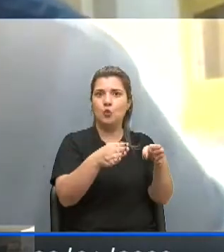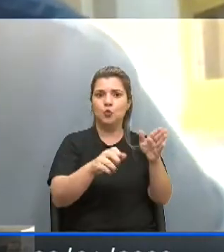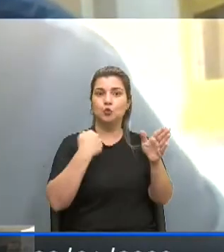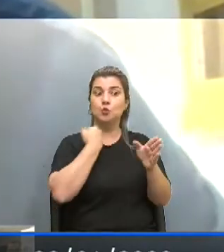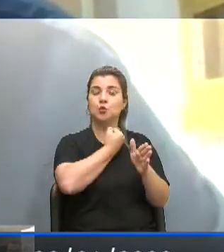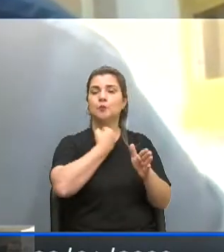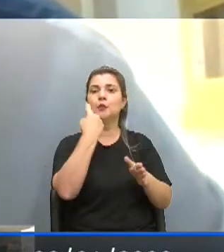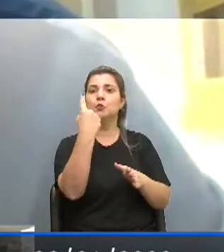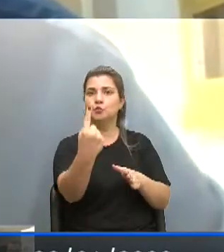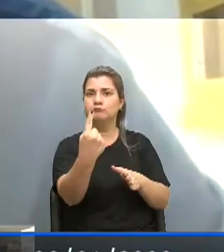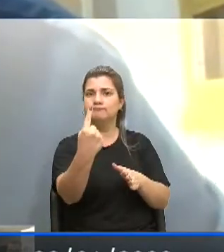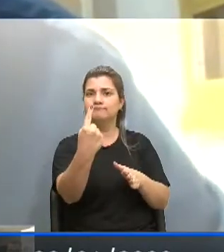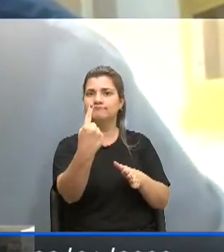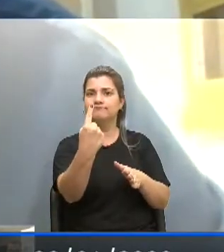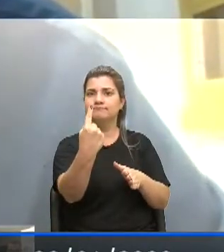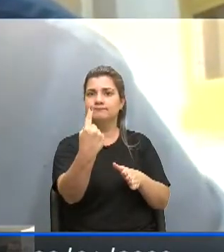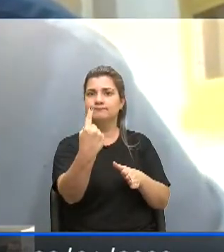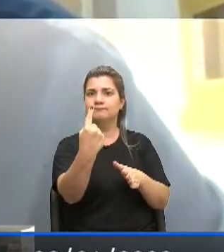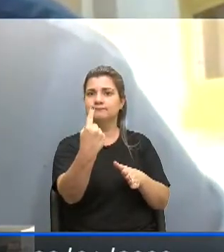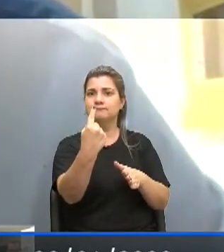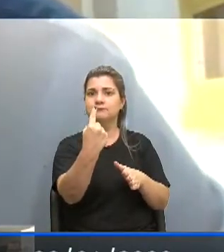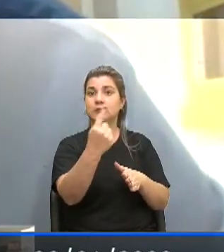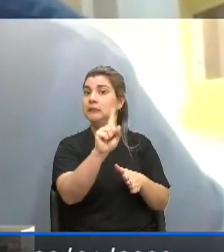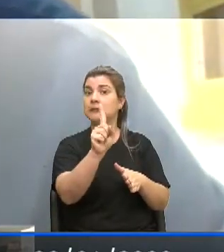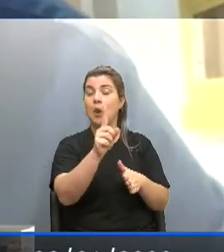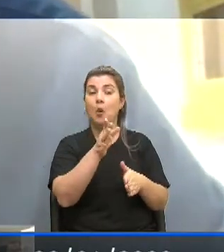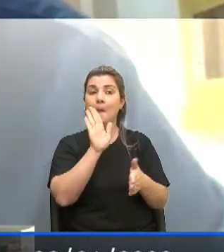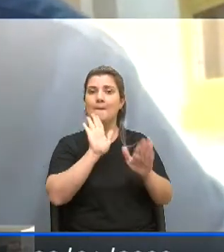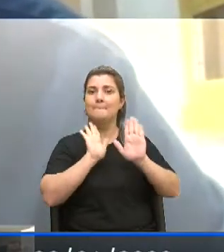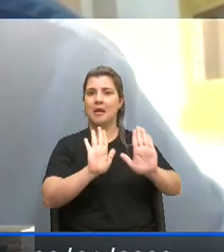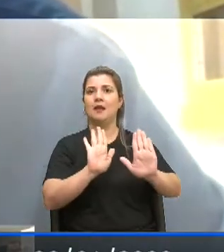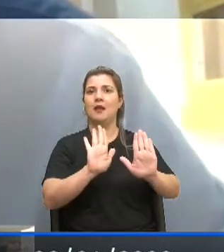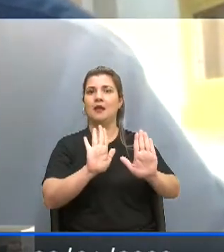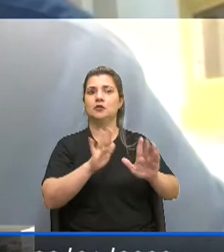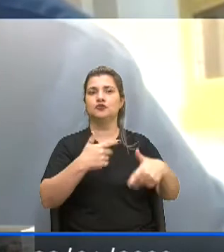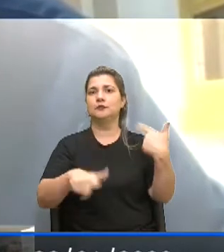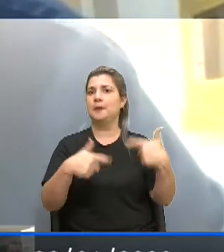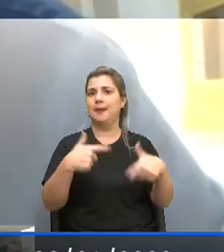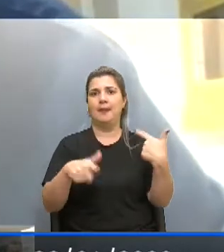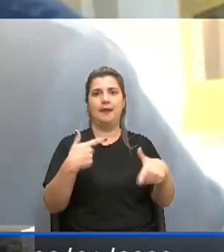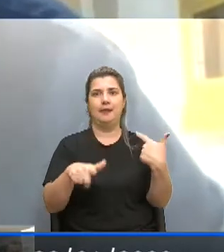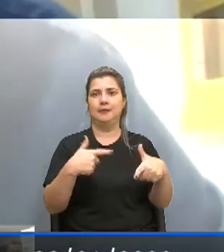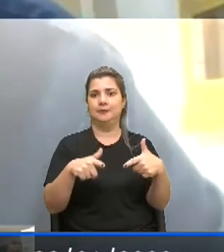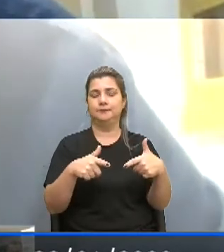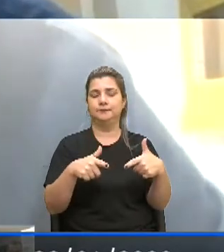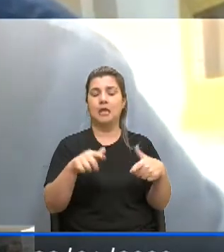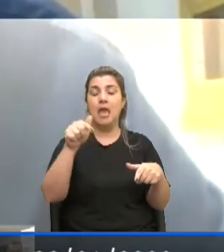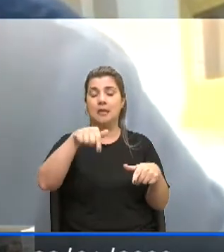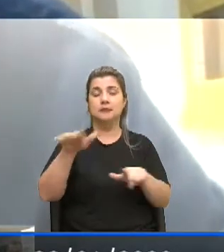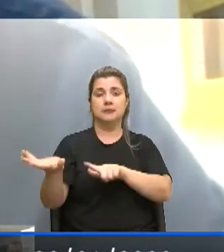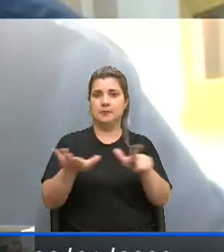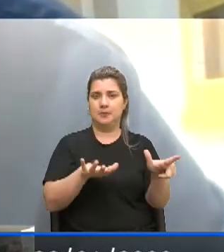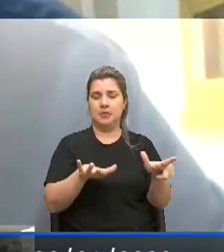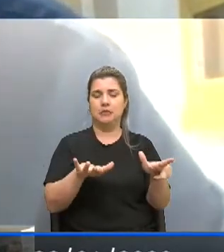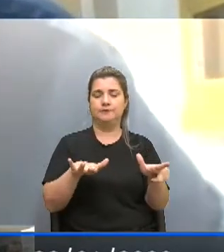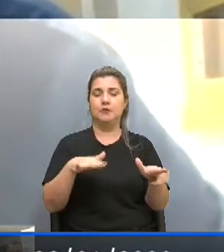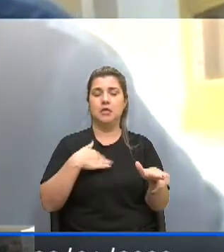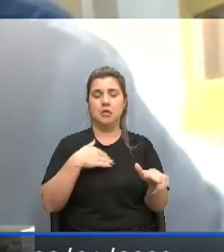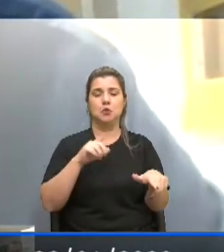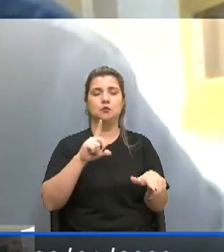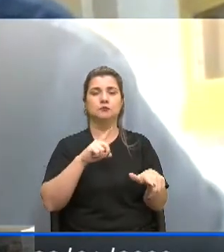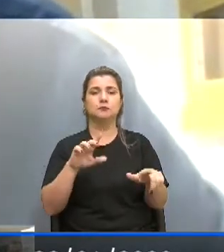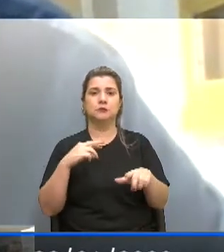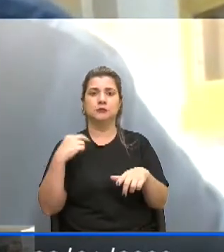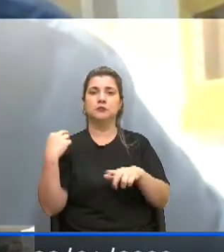vai ser, andando, sem parar de trabalhar. Diferente que outros. Esse final de semana, eu estava em reunião no domingo, inclusive com o prefeito